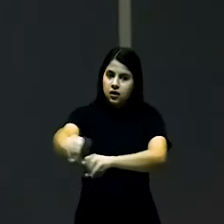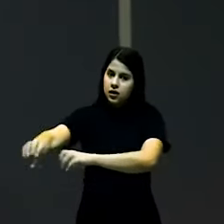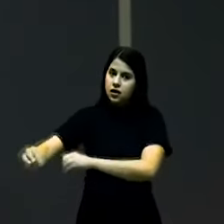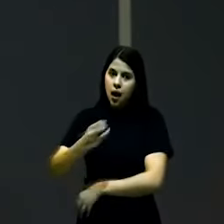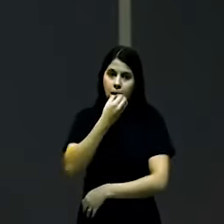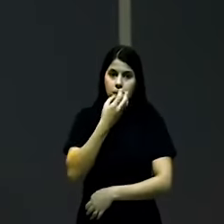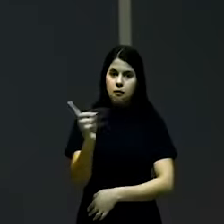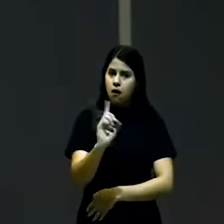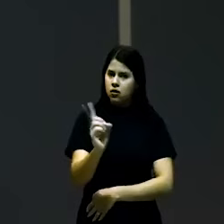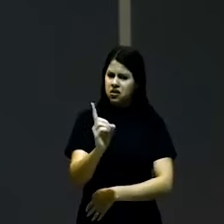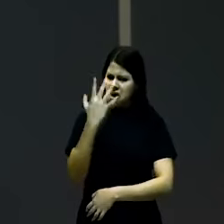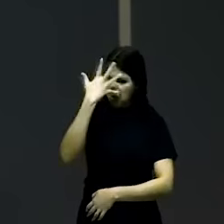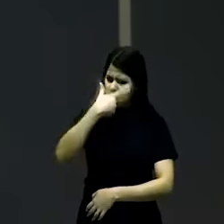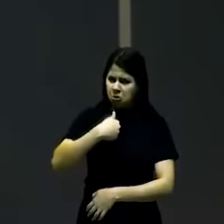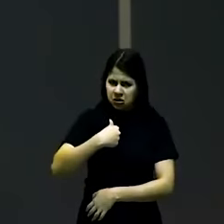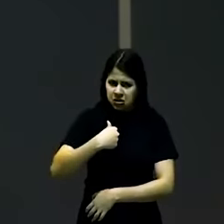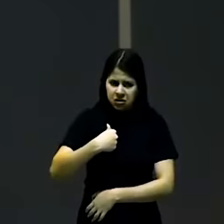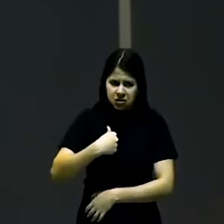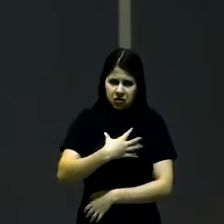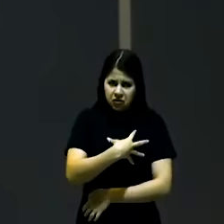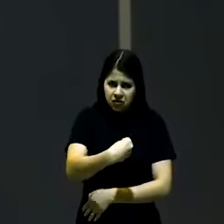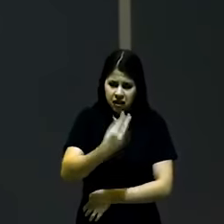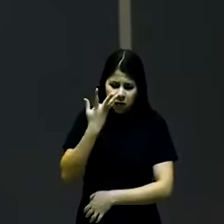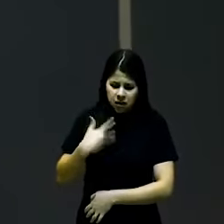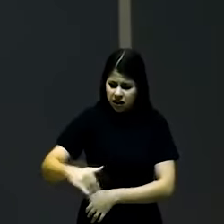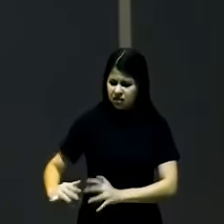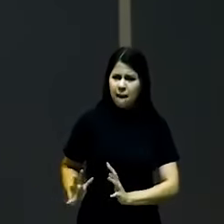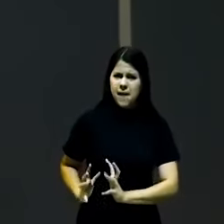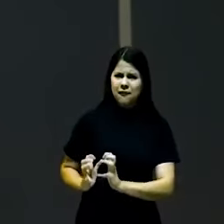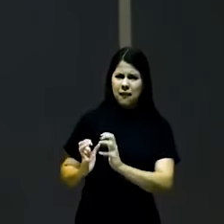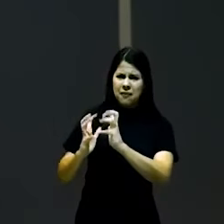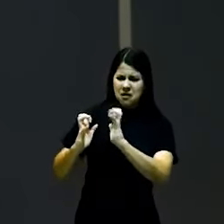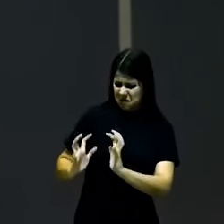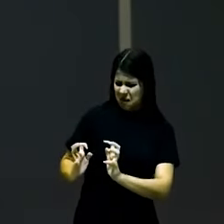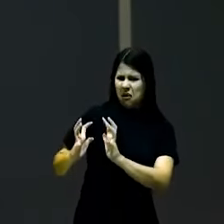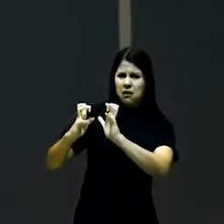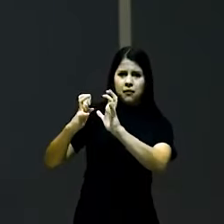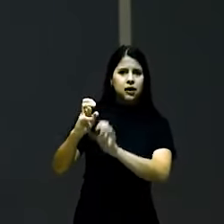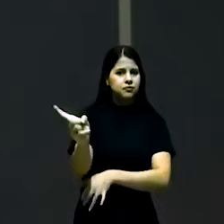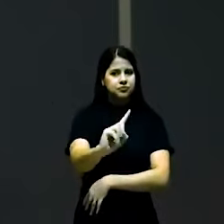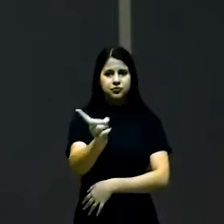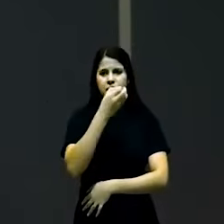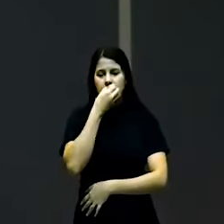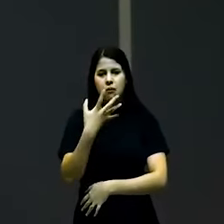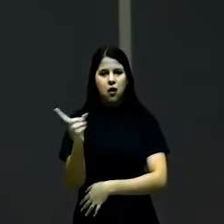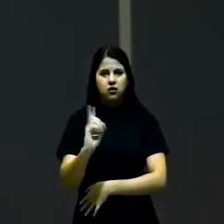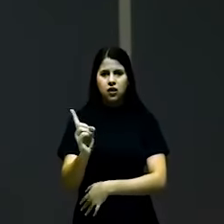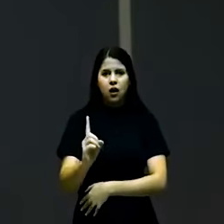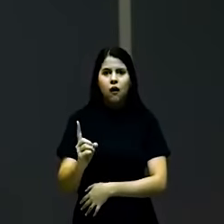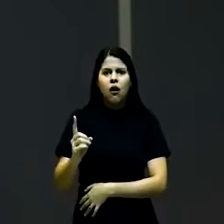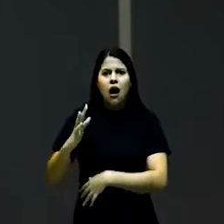nem bonito ver um filho brigando, discutindo, saindo na mão,